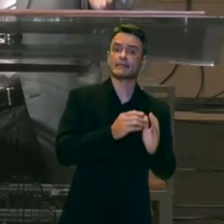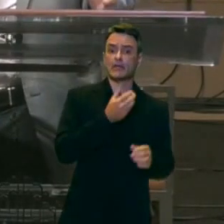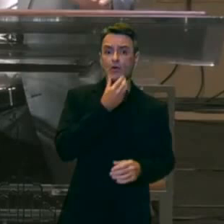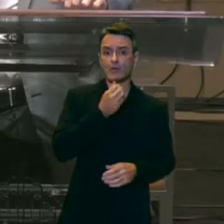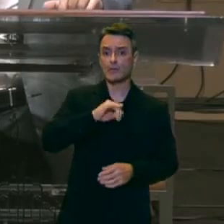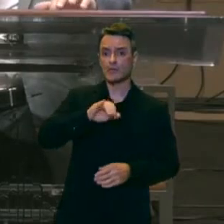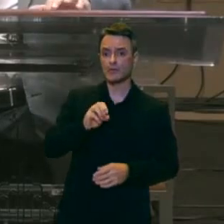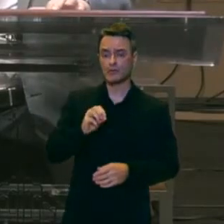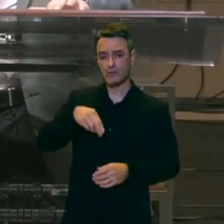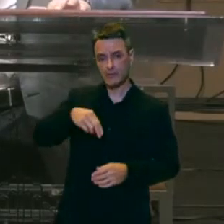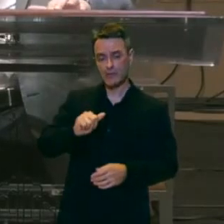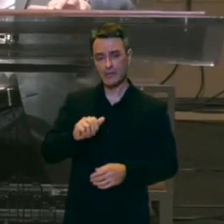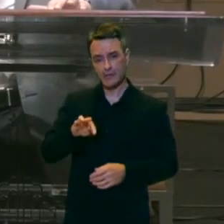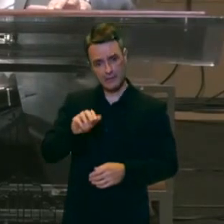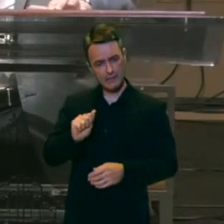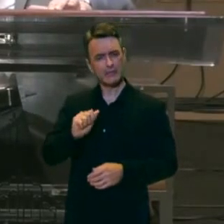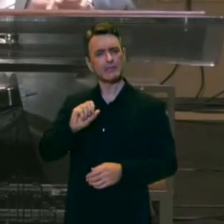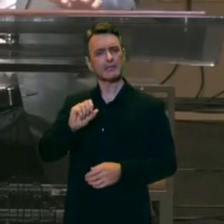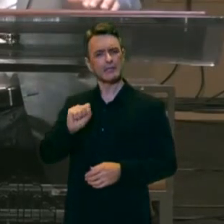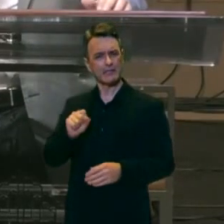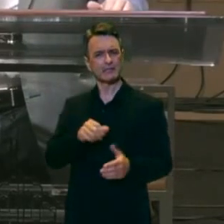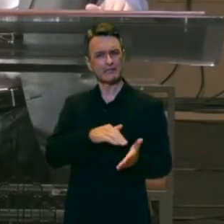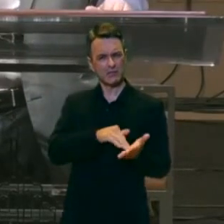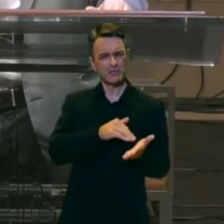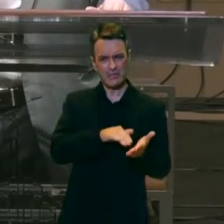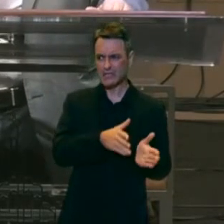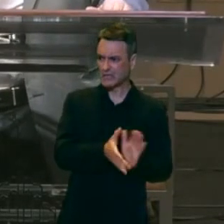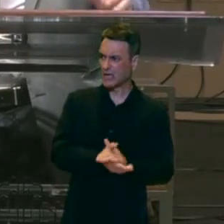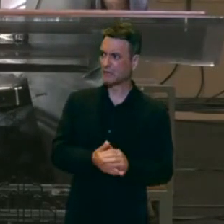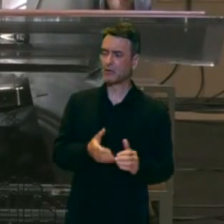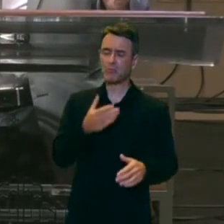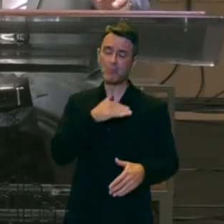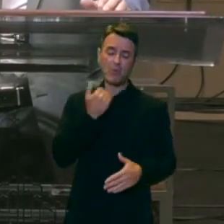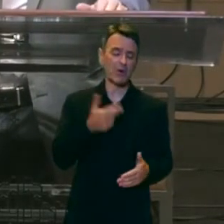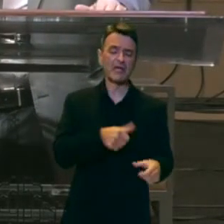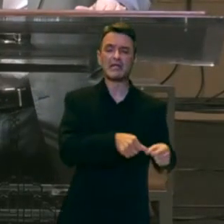não morra ali. E então o rei Zedequias